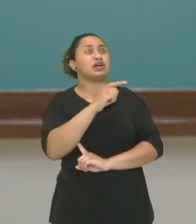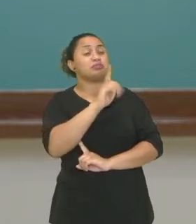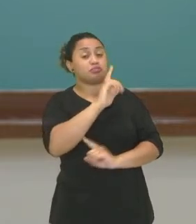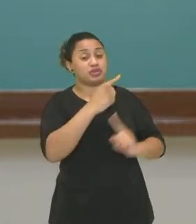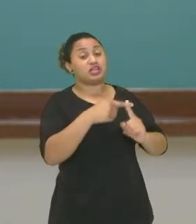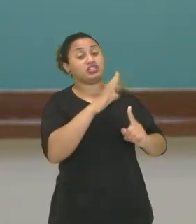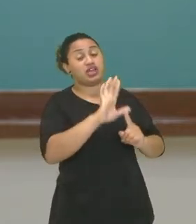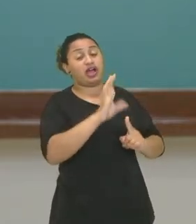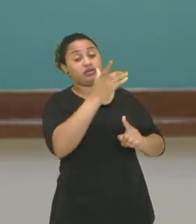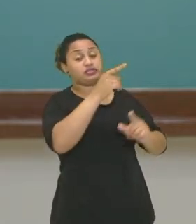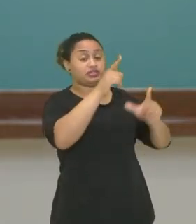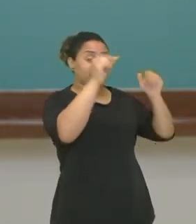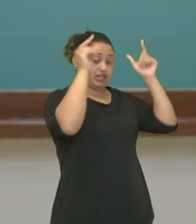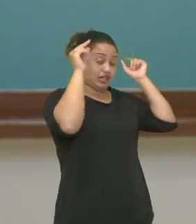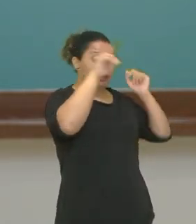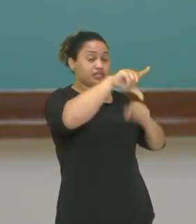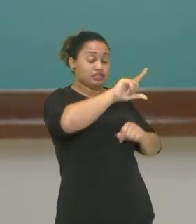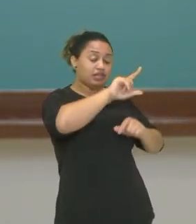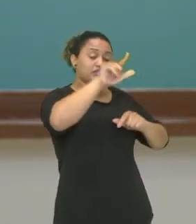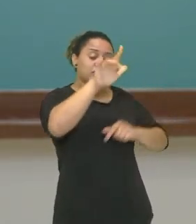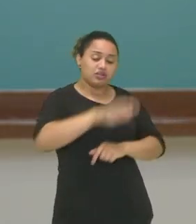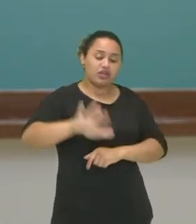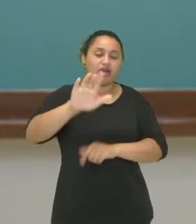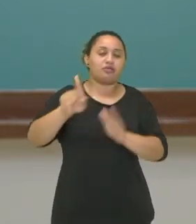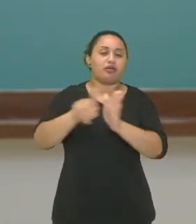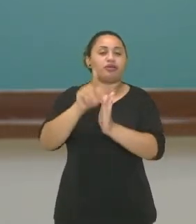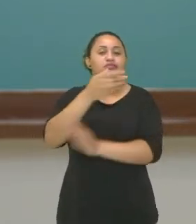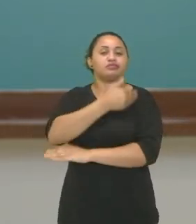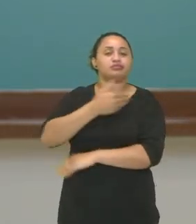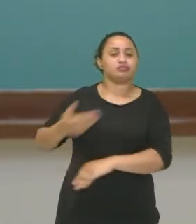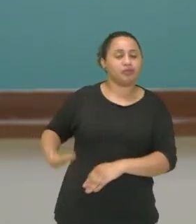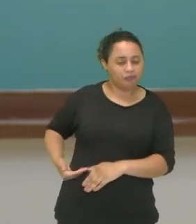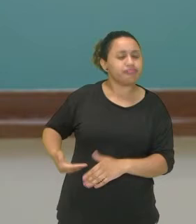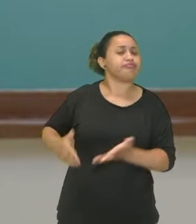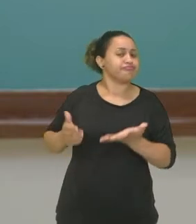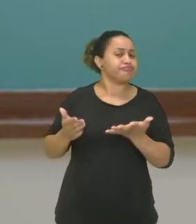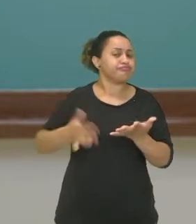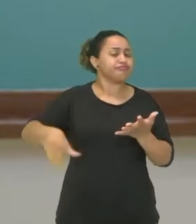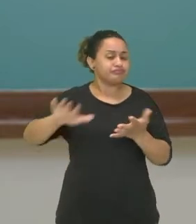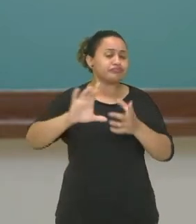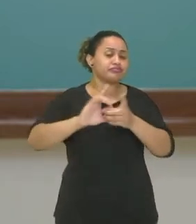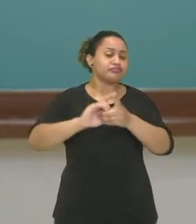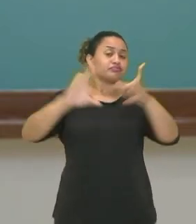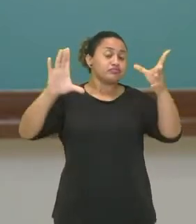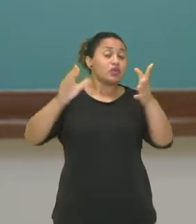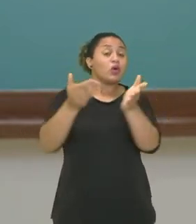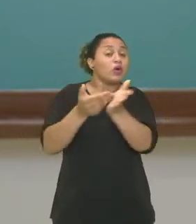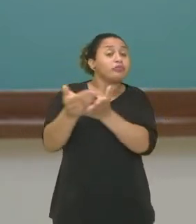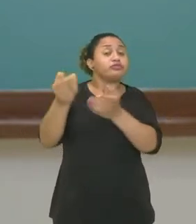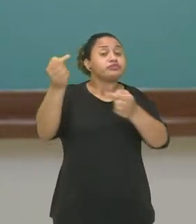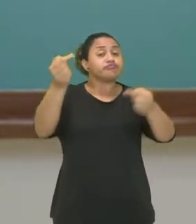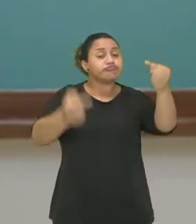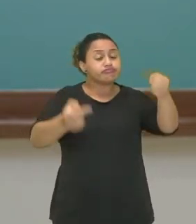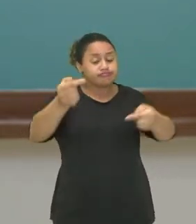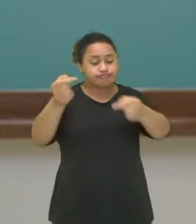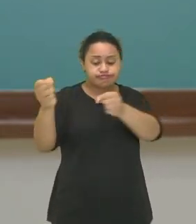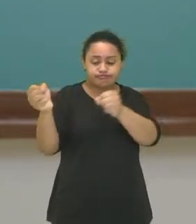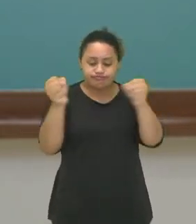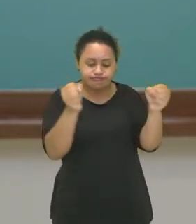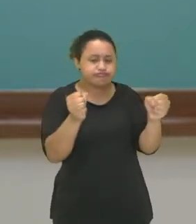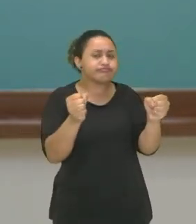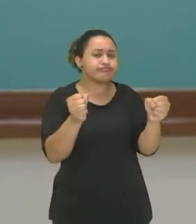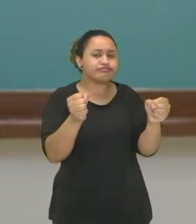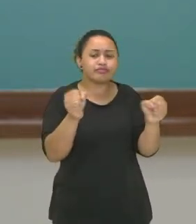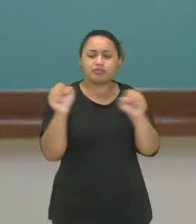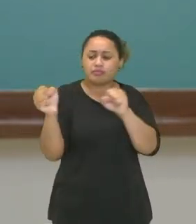acontecido, do espaço público, da coisa pública, da democracia, começou-se a discutir o poder, que não poderia